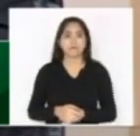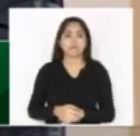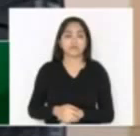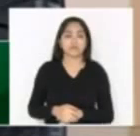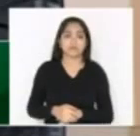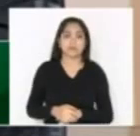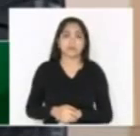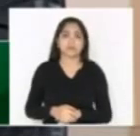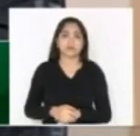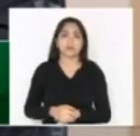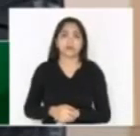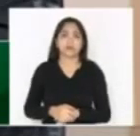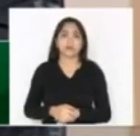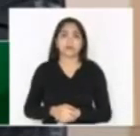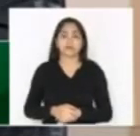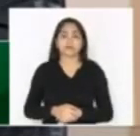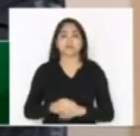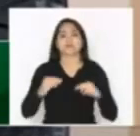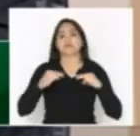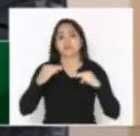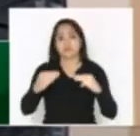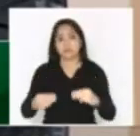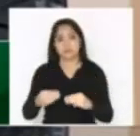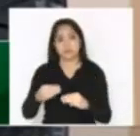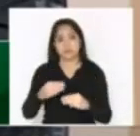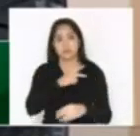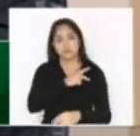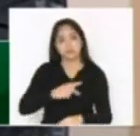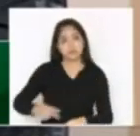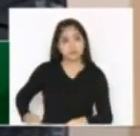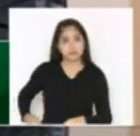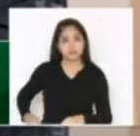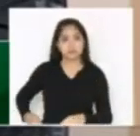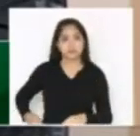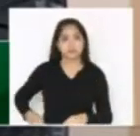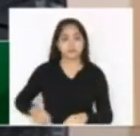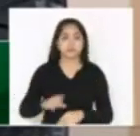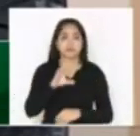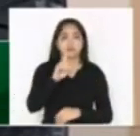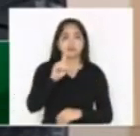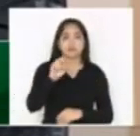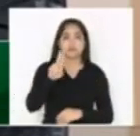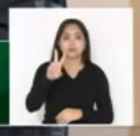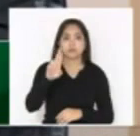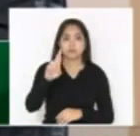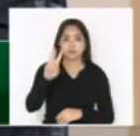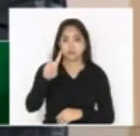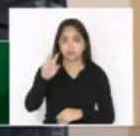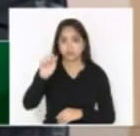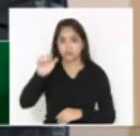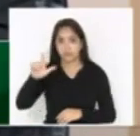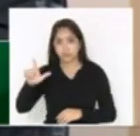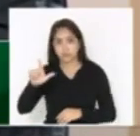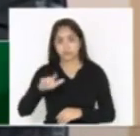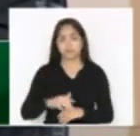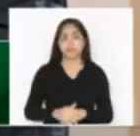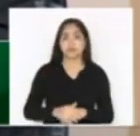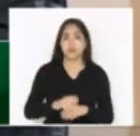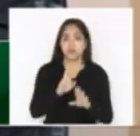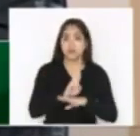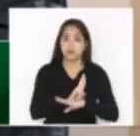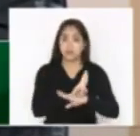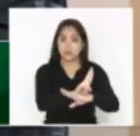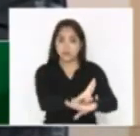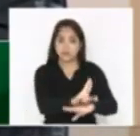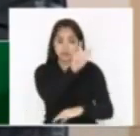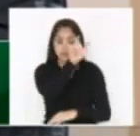do Ministério Público de Santa Catarina, procurador de Justiça Durval da Silva Morim, neste ato representando o